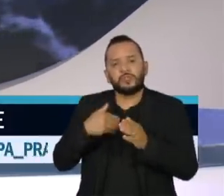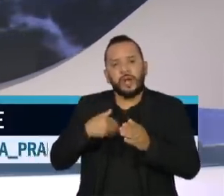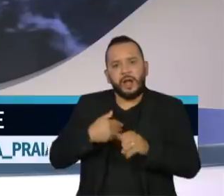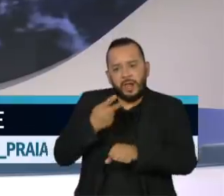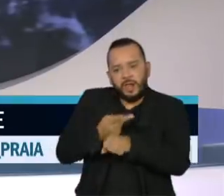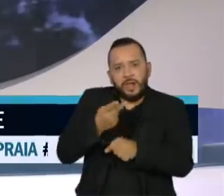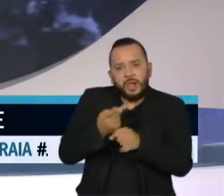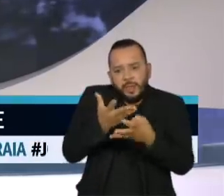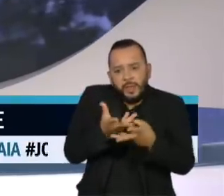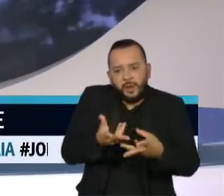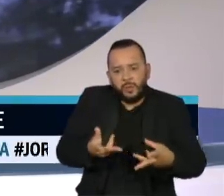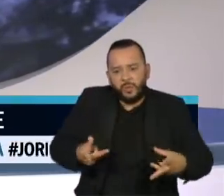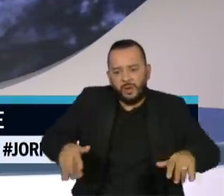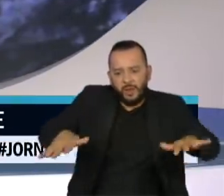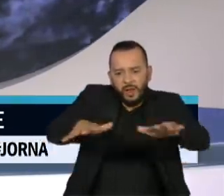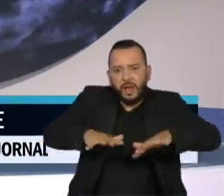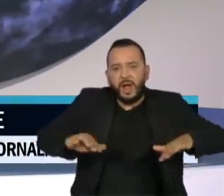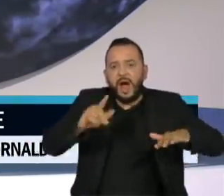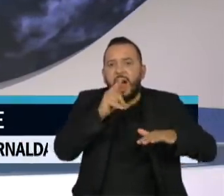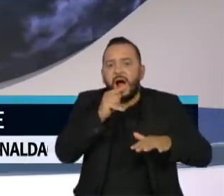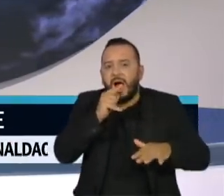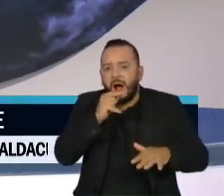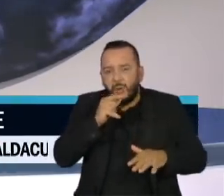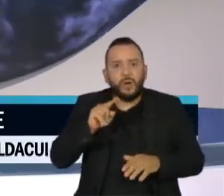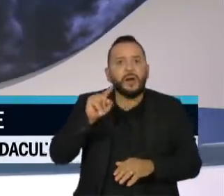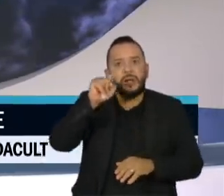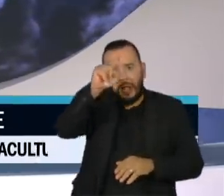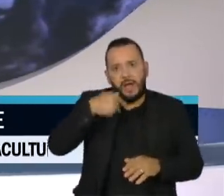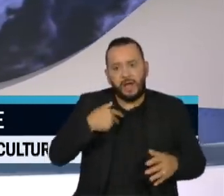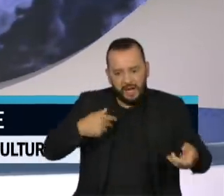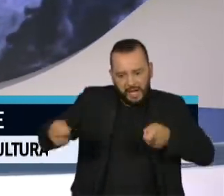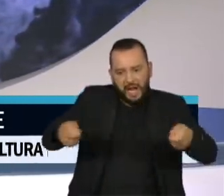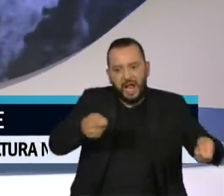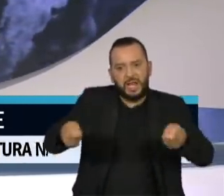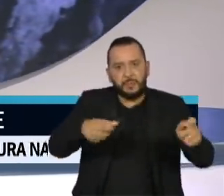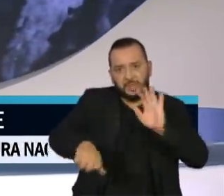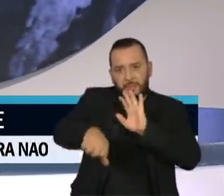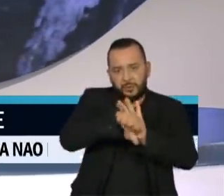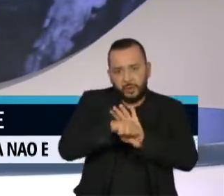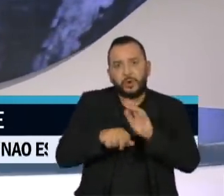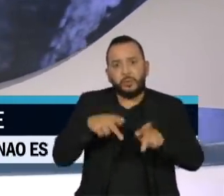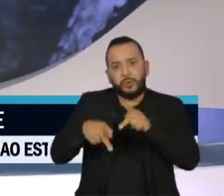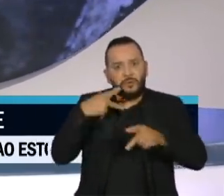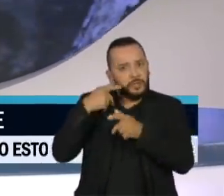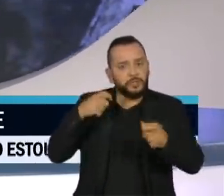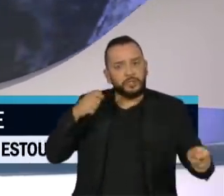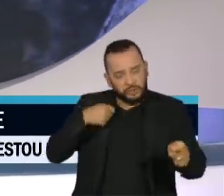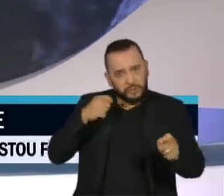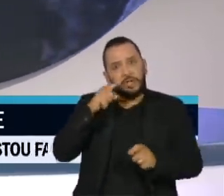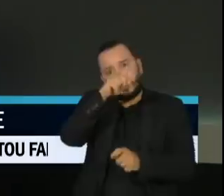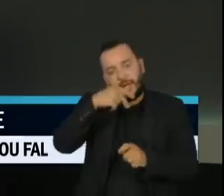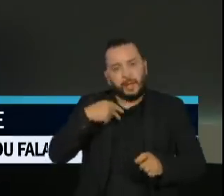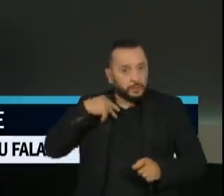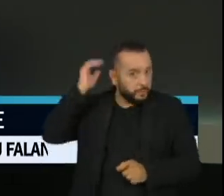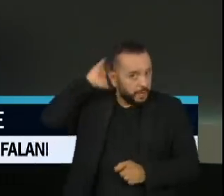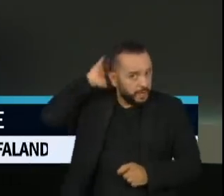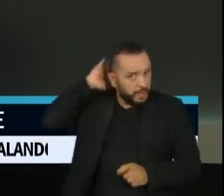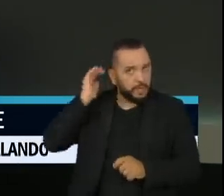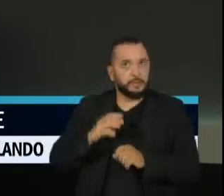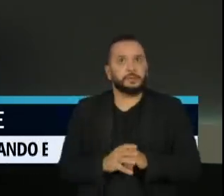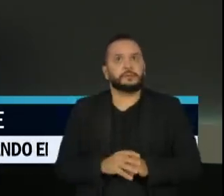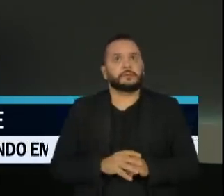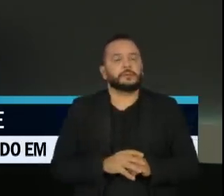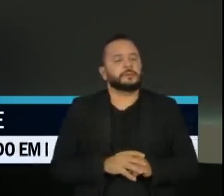do garimpo ilegal entre o povo Munduruku, na região do rio Tapajós, no oeste do Pará. Desde